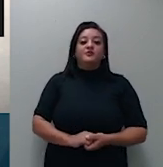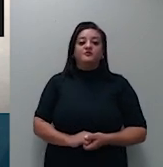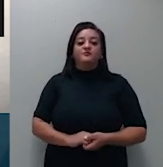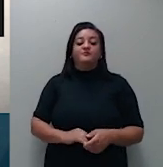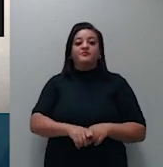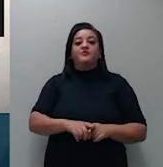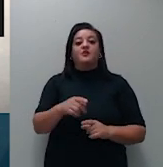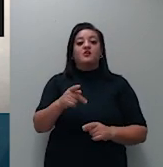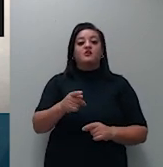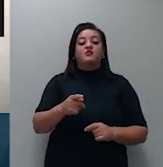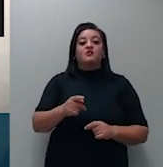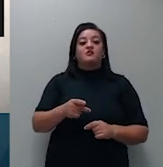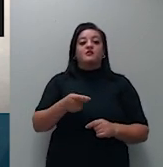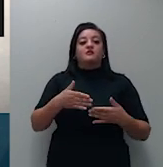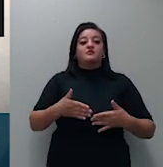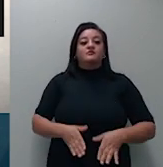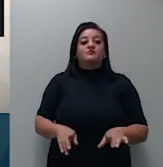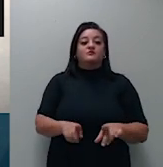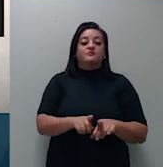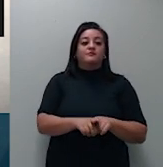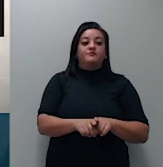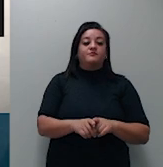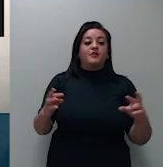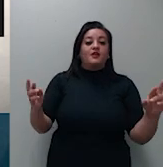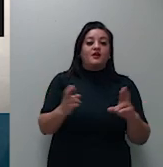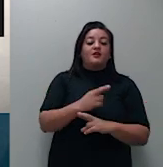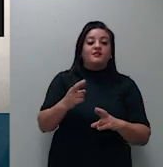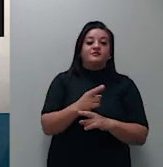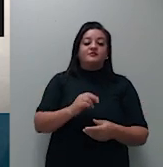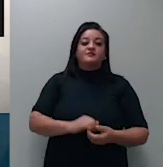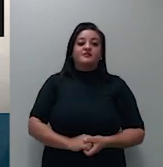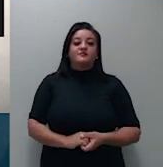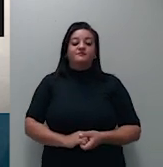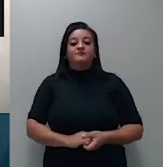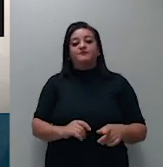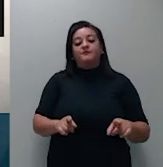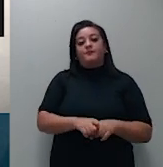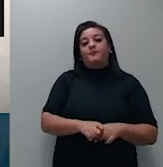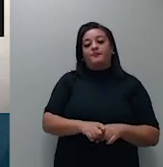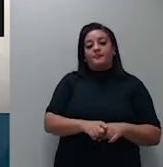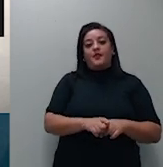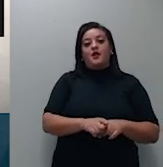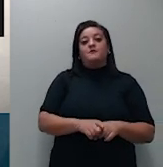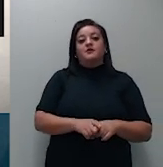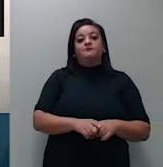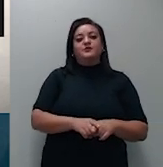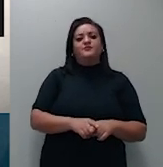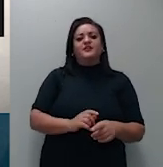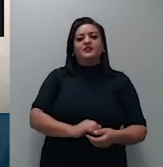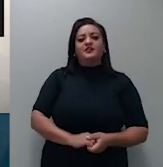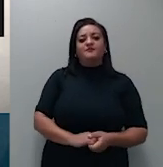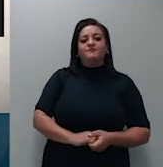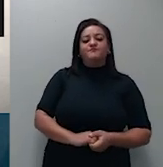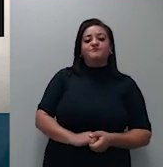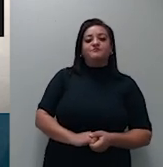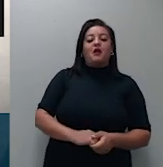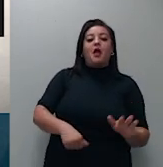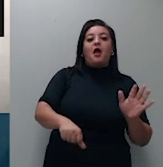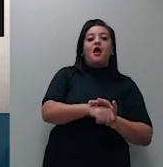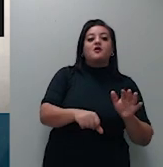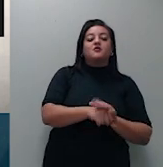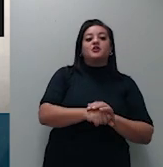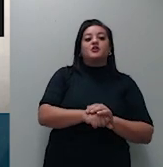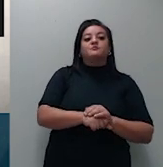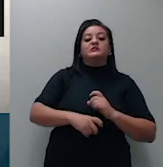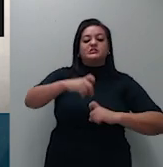genitor ou relacionada à grave acusação dos crimes de pedofilia de estupro supostamente praticados